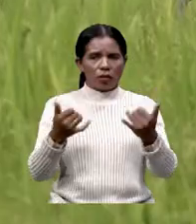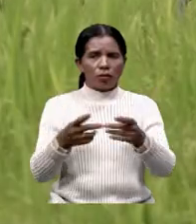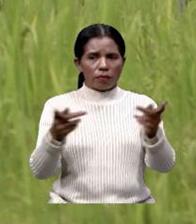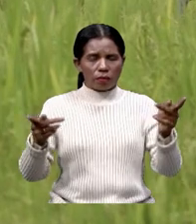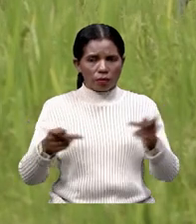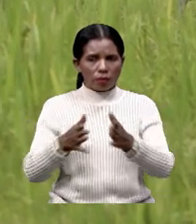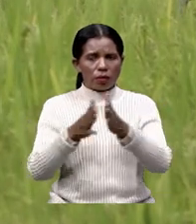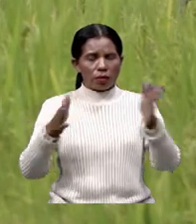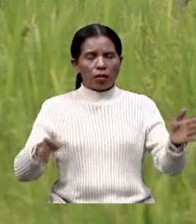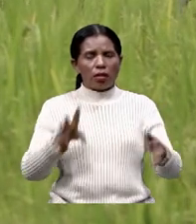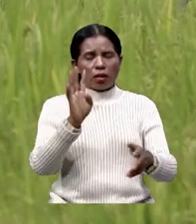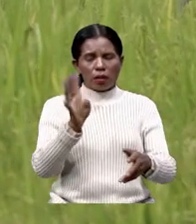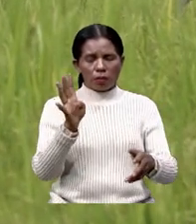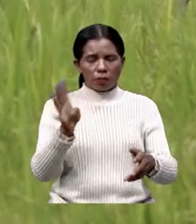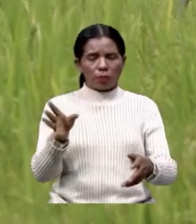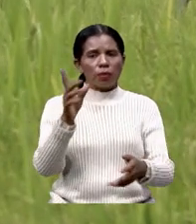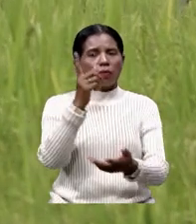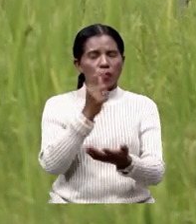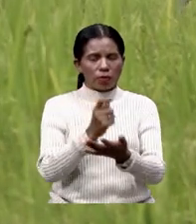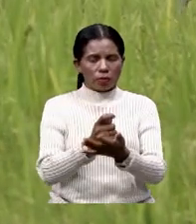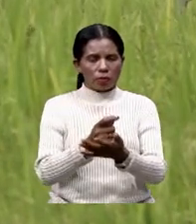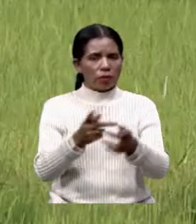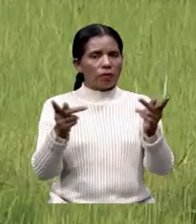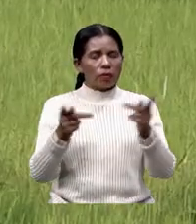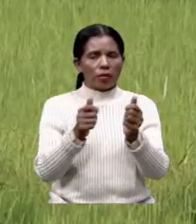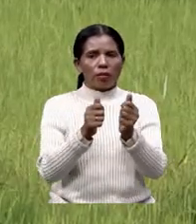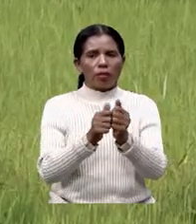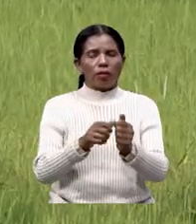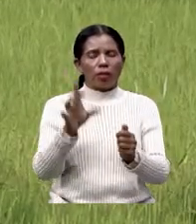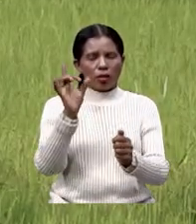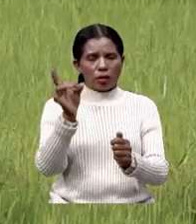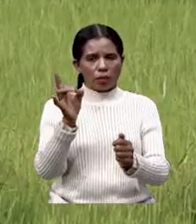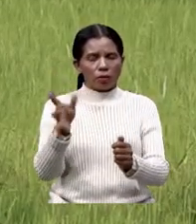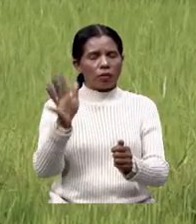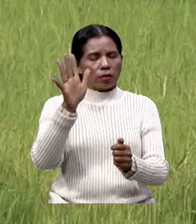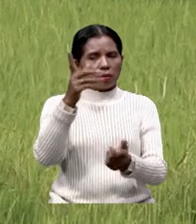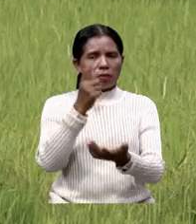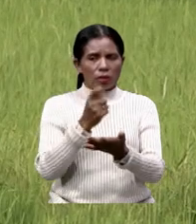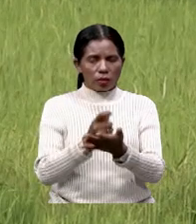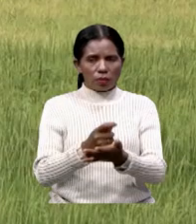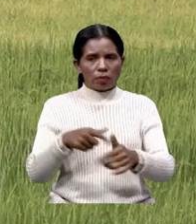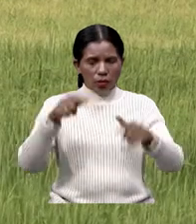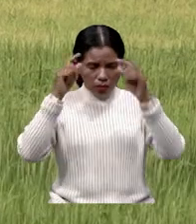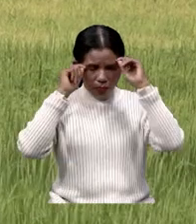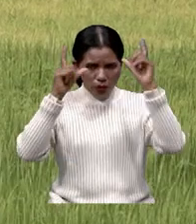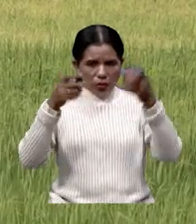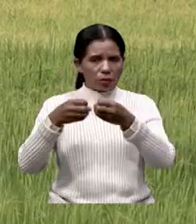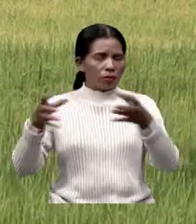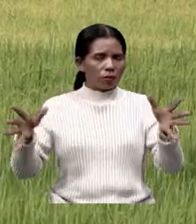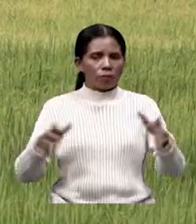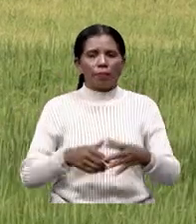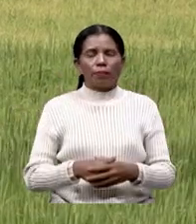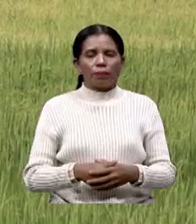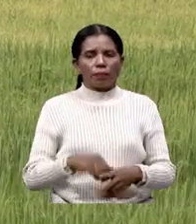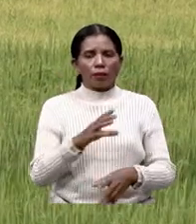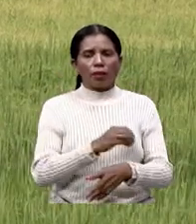hectares rihun hat nulu makalo natar, no hectares rihun walunulu resin lima ia territorio nacional makabandonado.